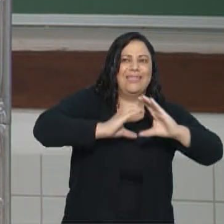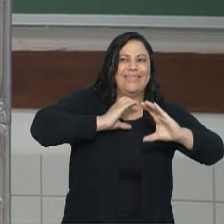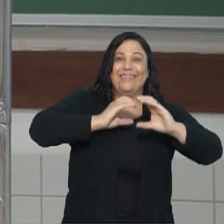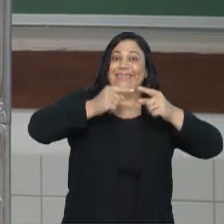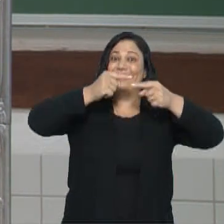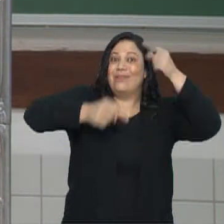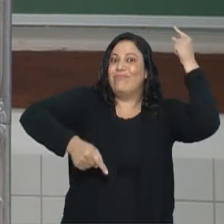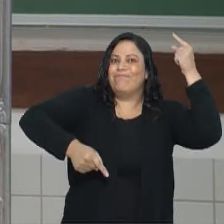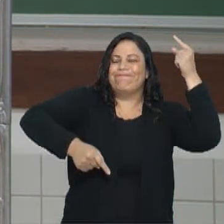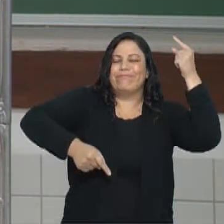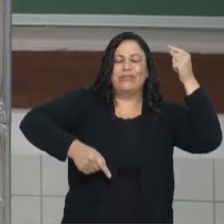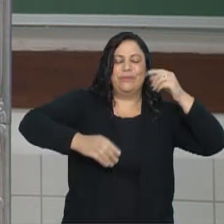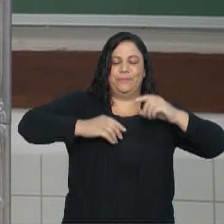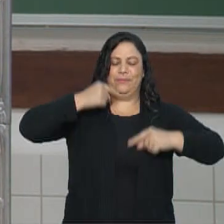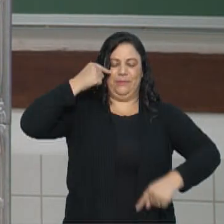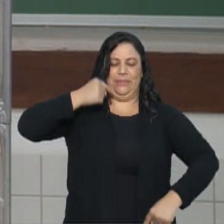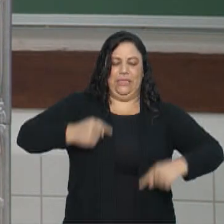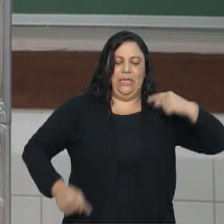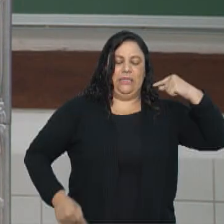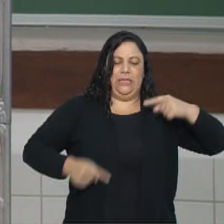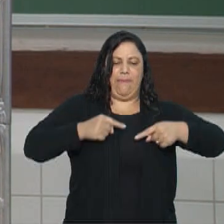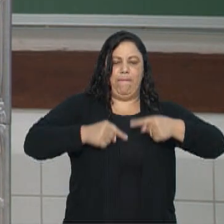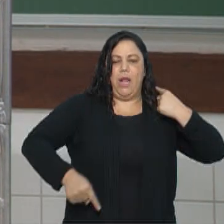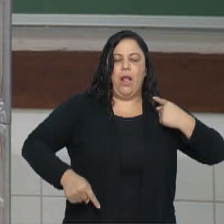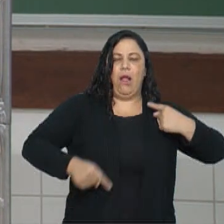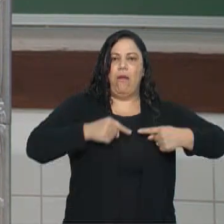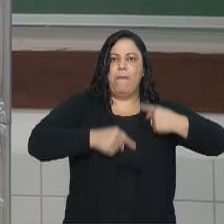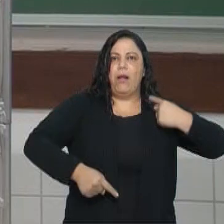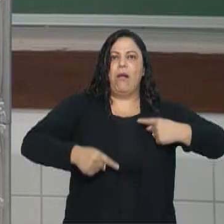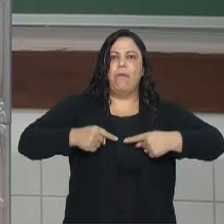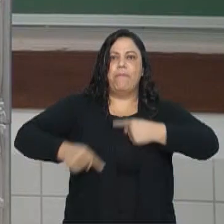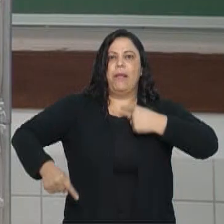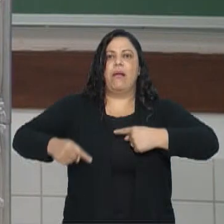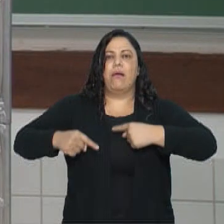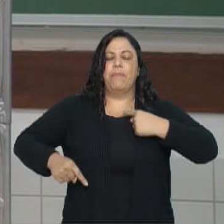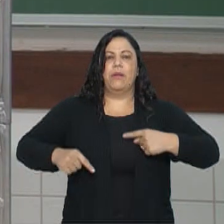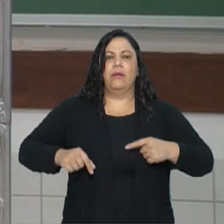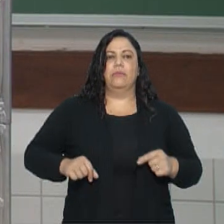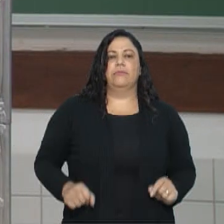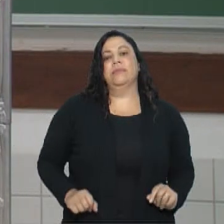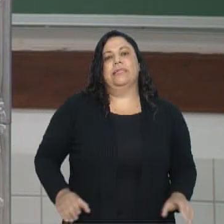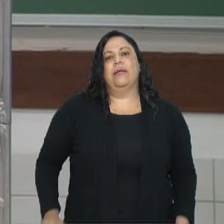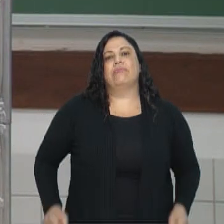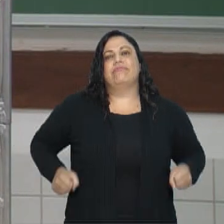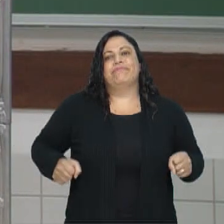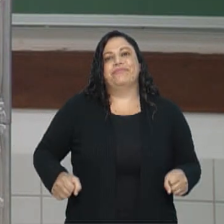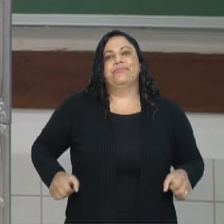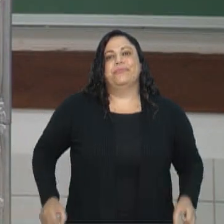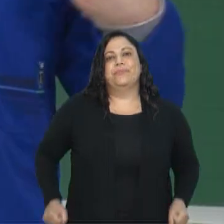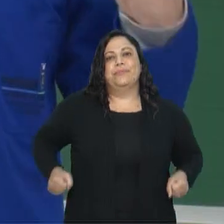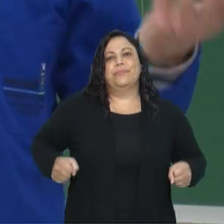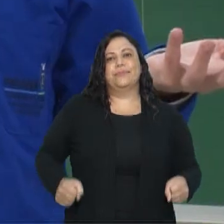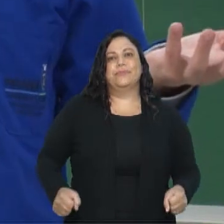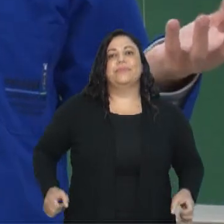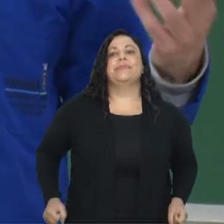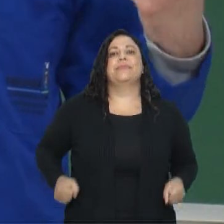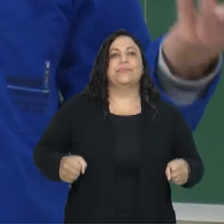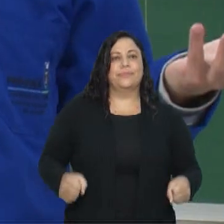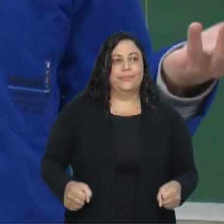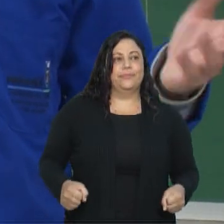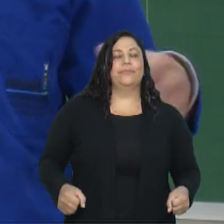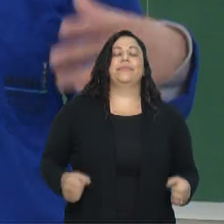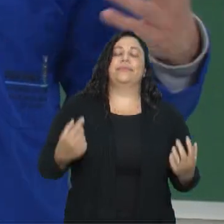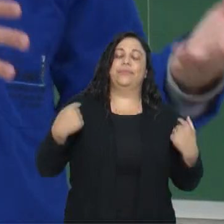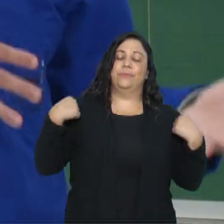informação para os braços, para as pernas, e a pessoa vai ter o quê? A paralisia, né? Pode ficar paraplégica, que é os membros,